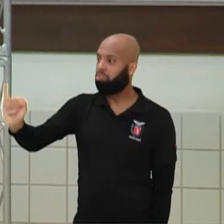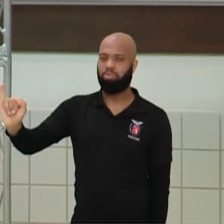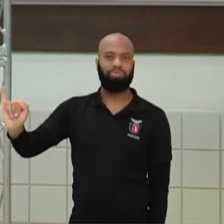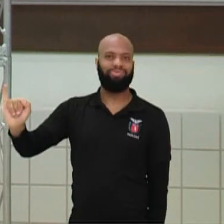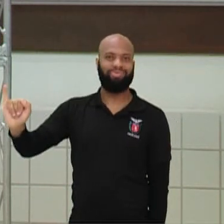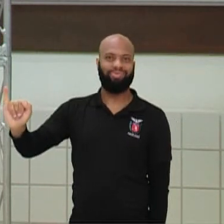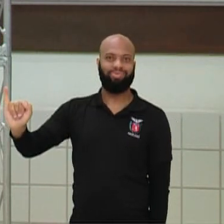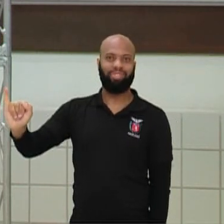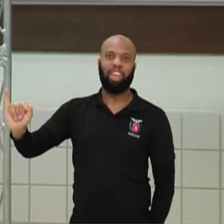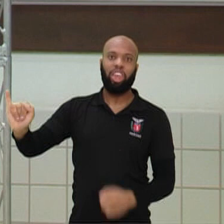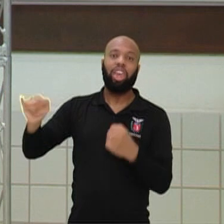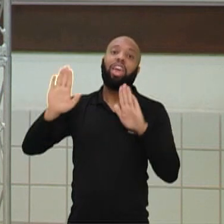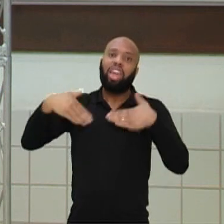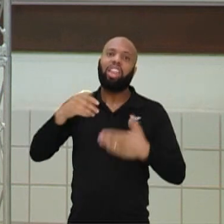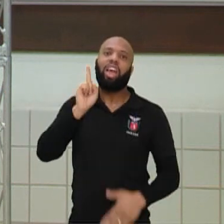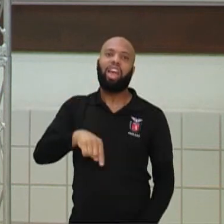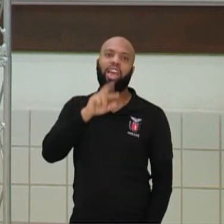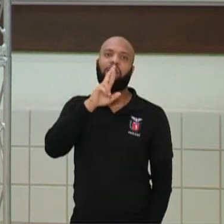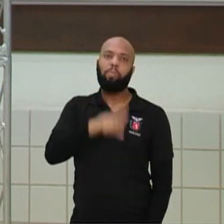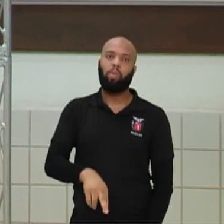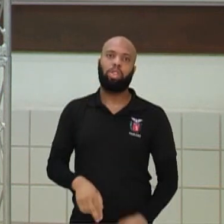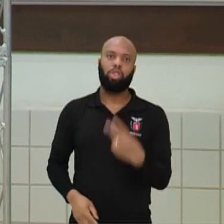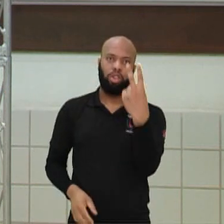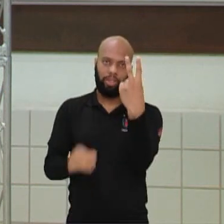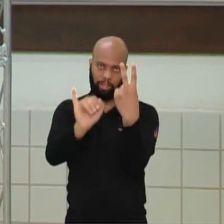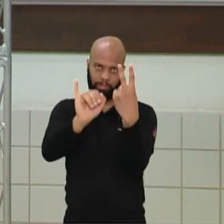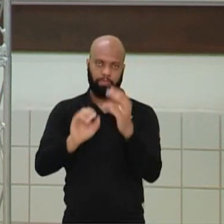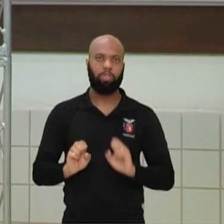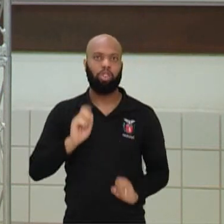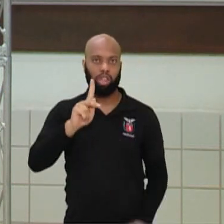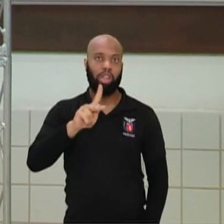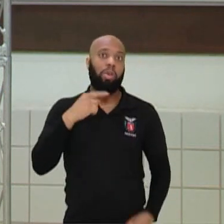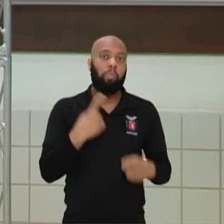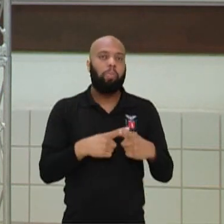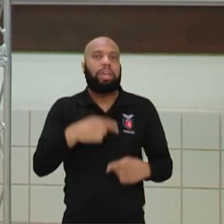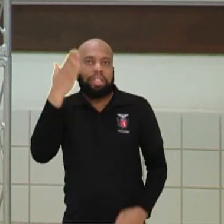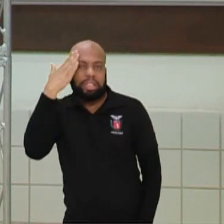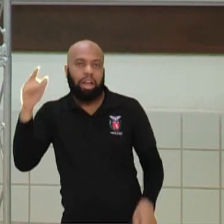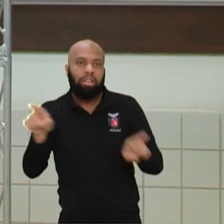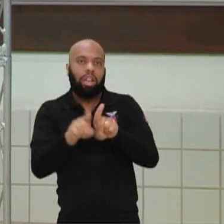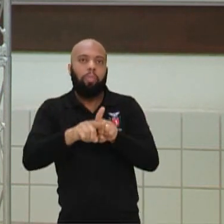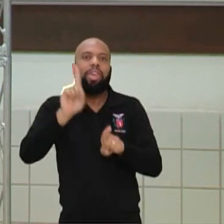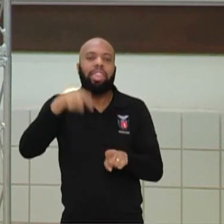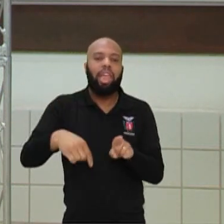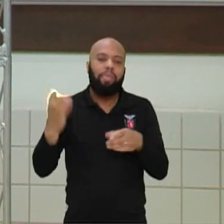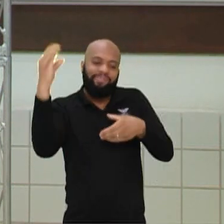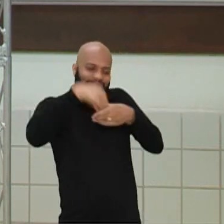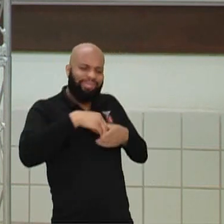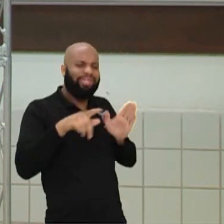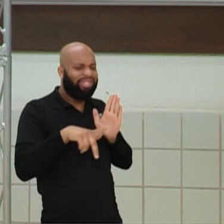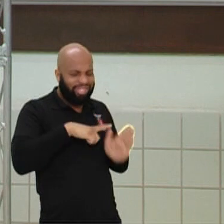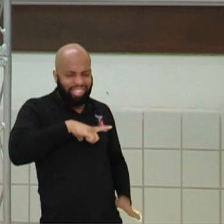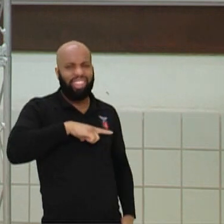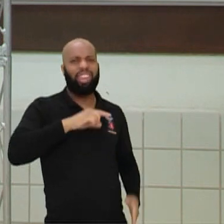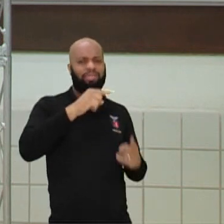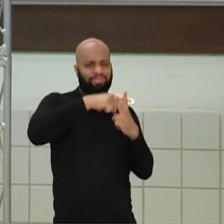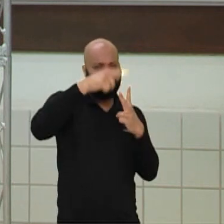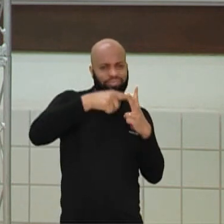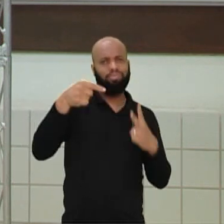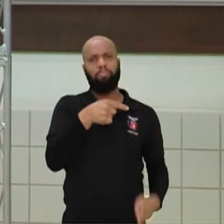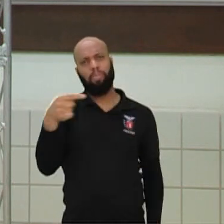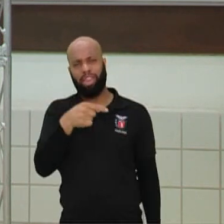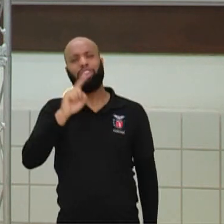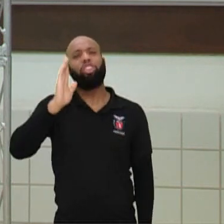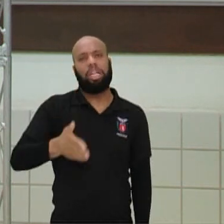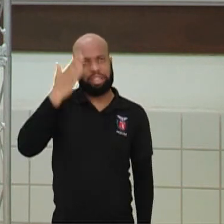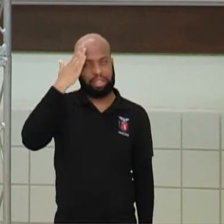sua resposta, porque você já sabe que tem ali uma raiz quadrada de menos 1 também, tá? Então, toda vez que a raiz for raiz